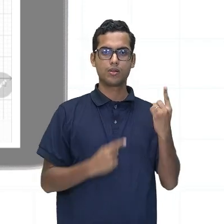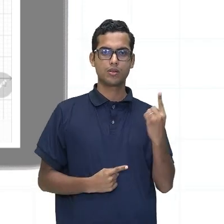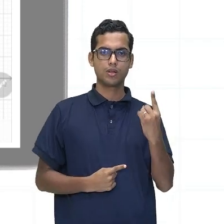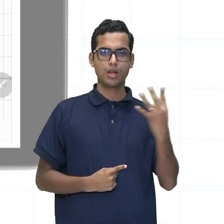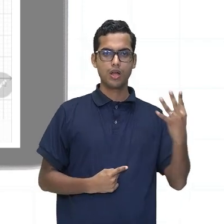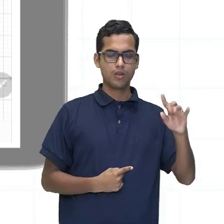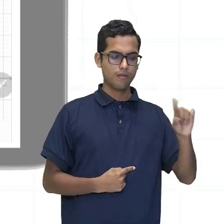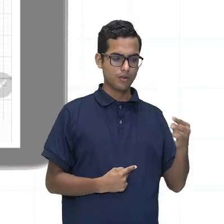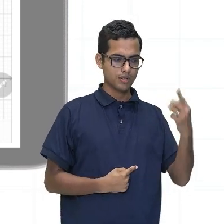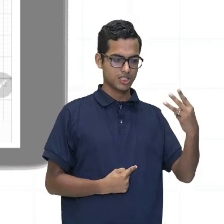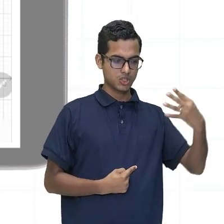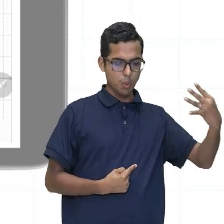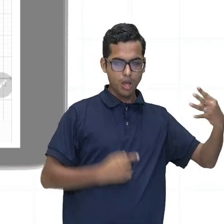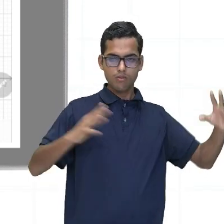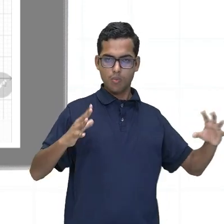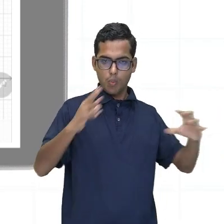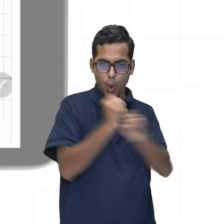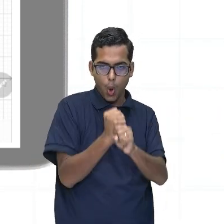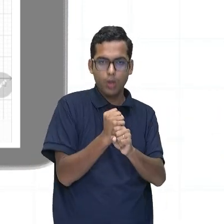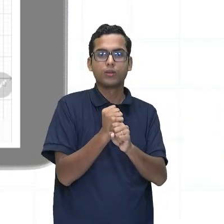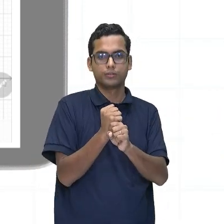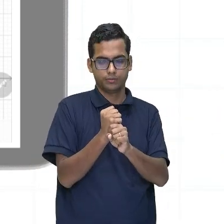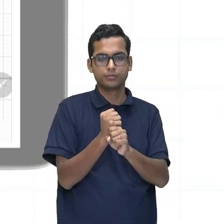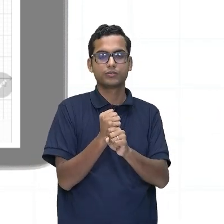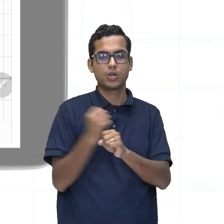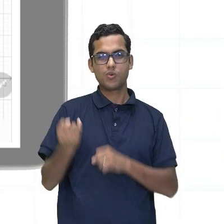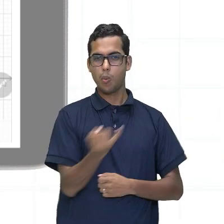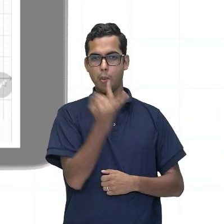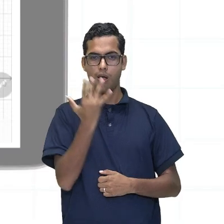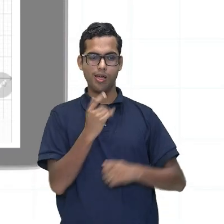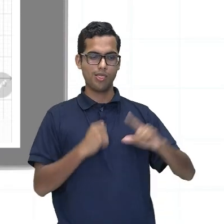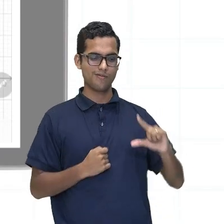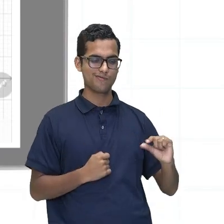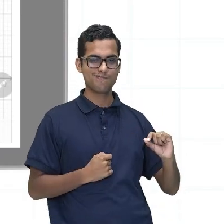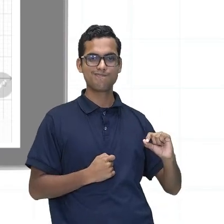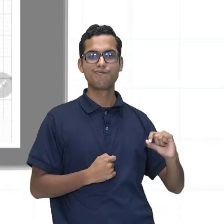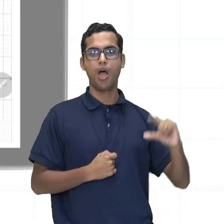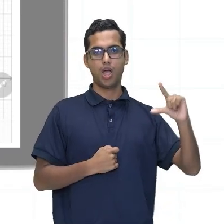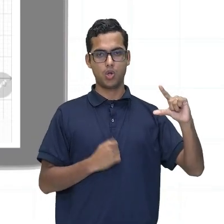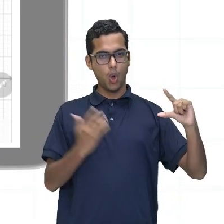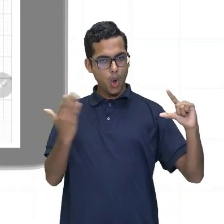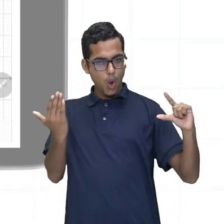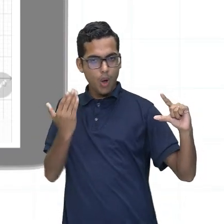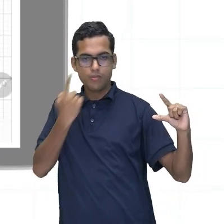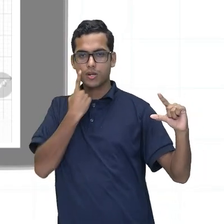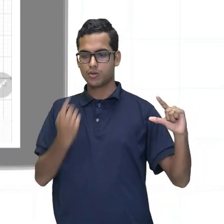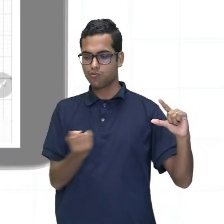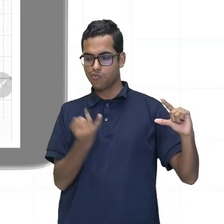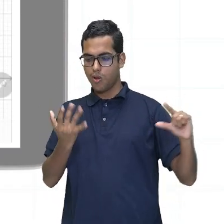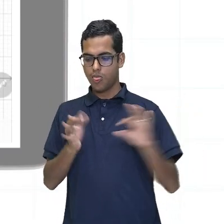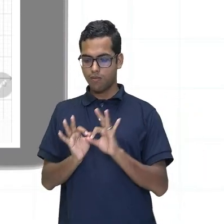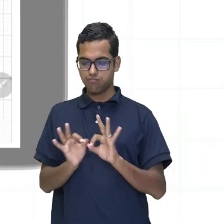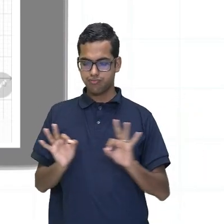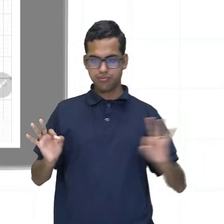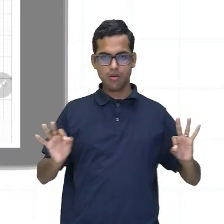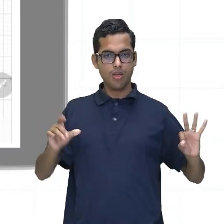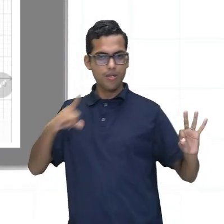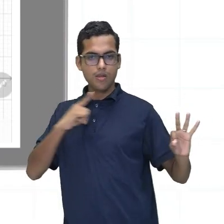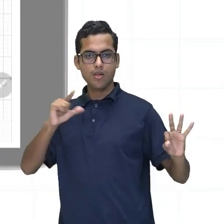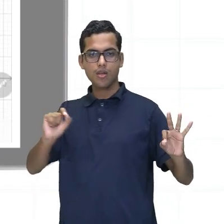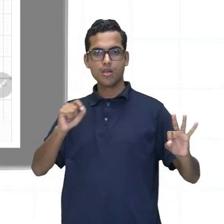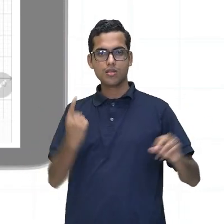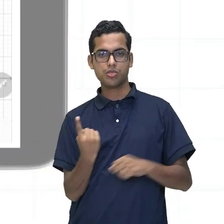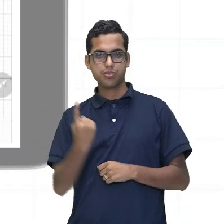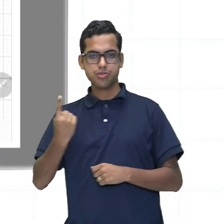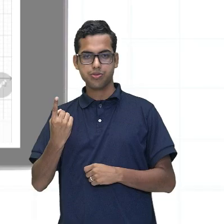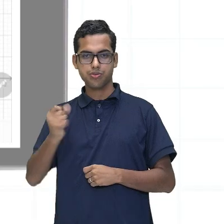18. Então, aqui provando que realmente vale a condição de existência do triângulo. Quando a